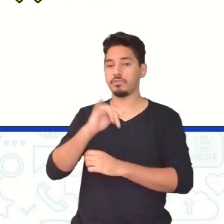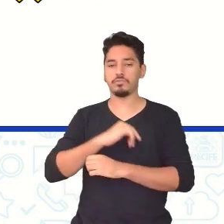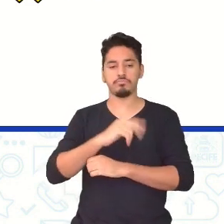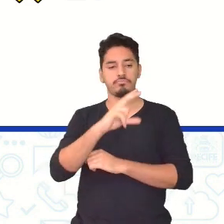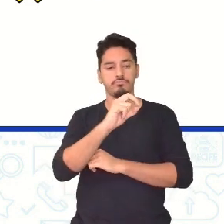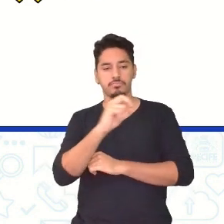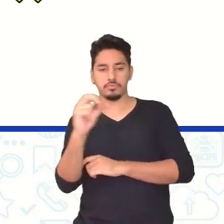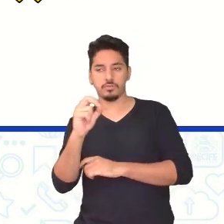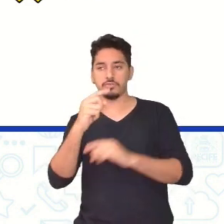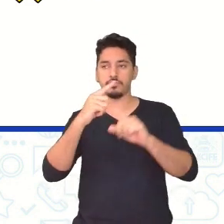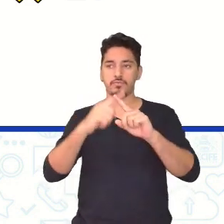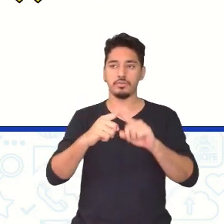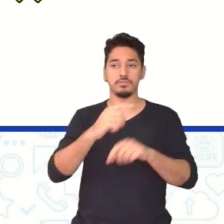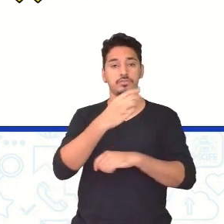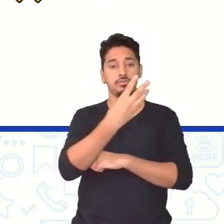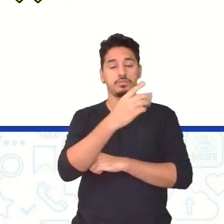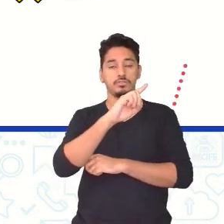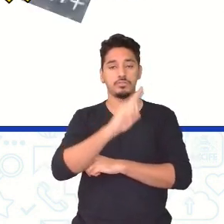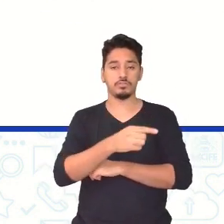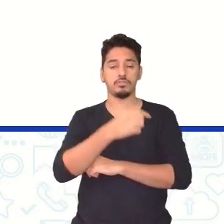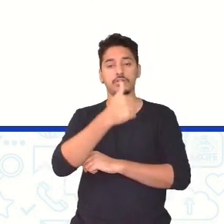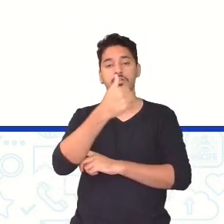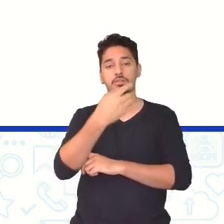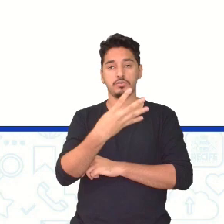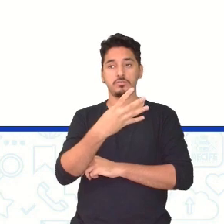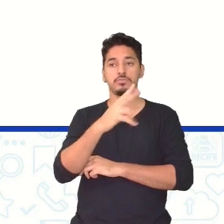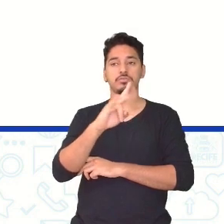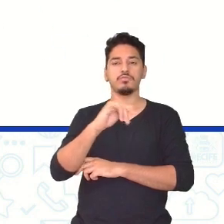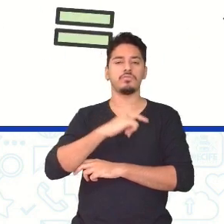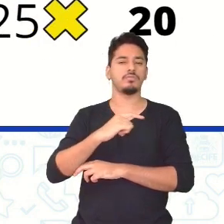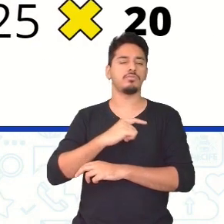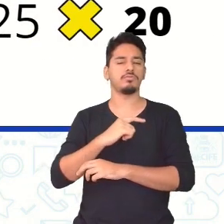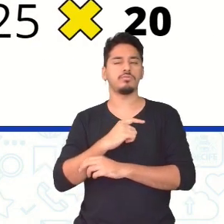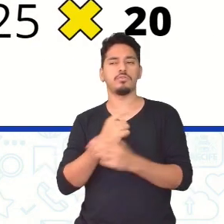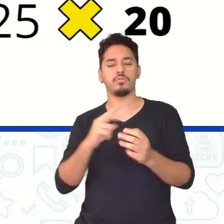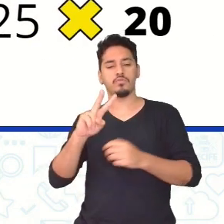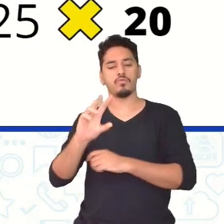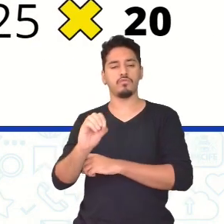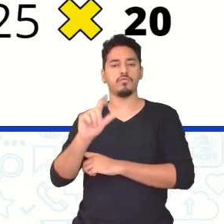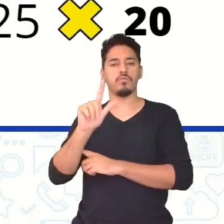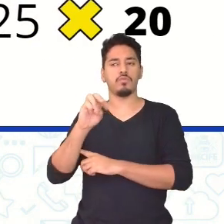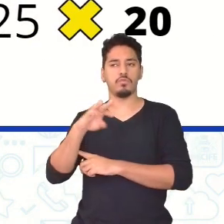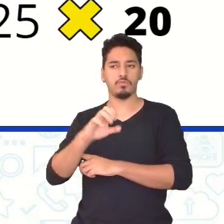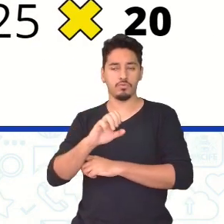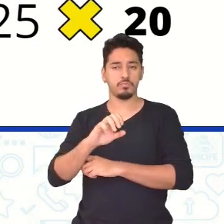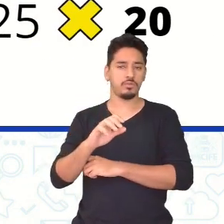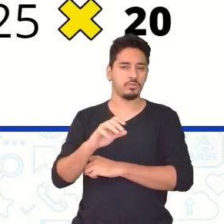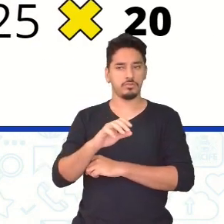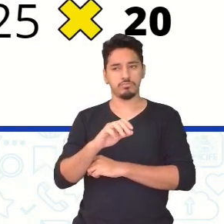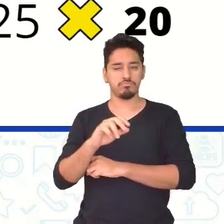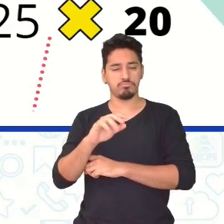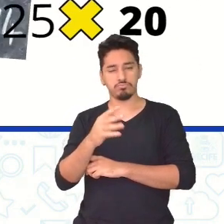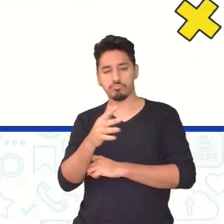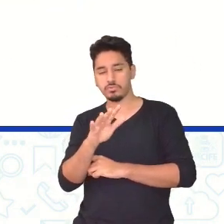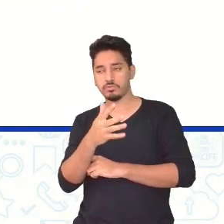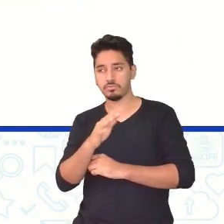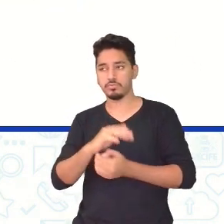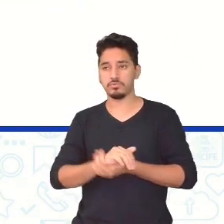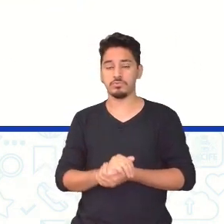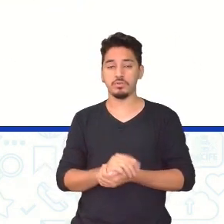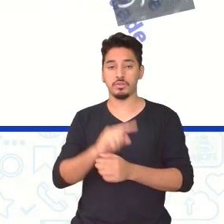E 500 vezes 3,14, eu vou ter um volume como sendo aí correspondente